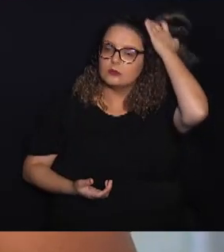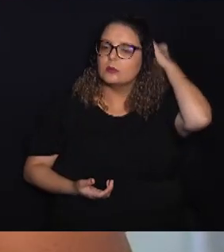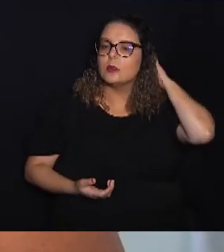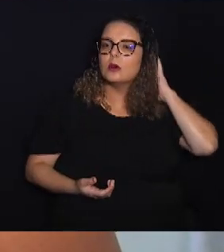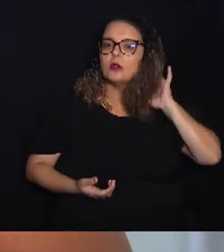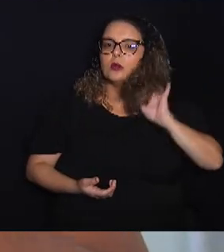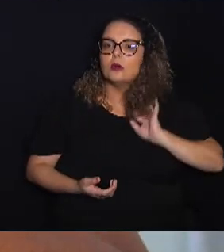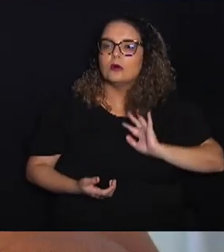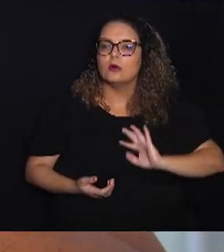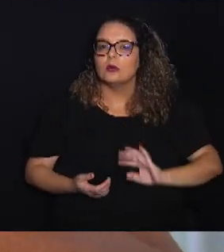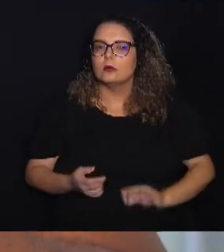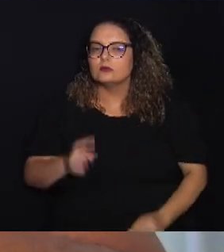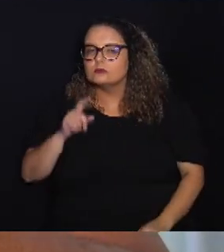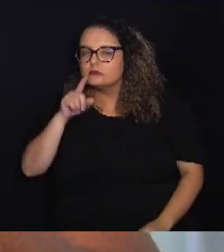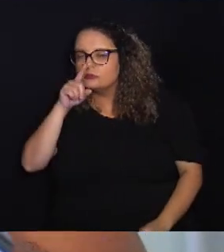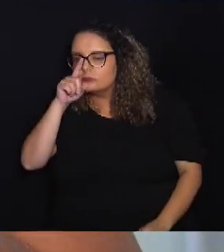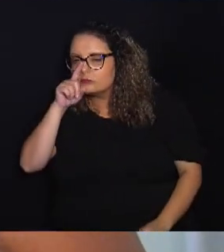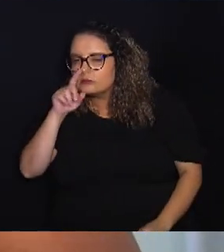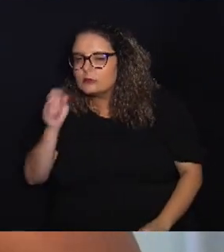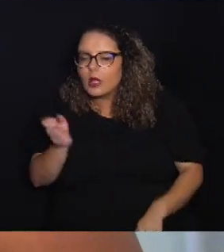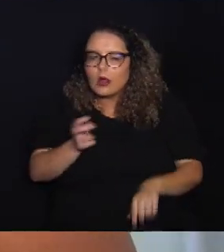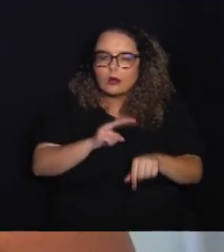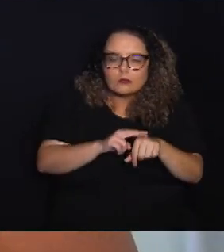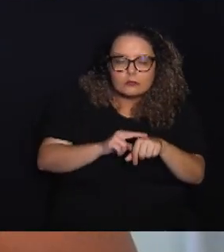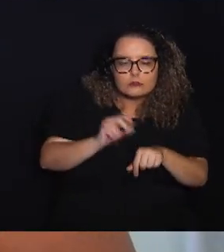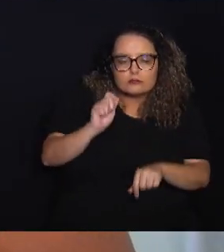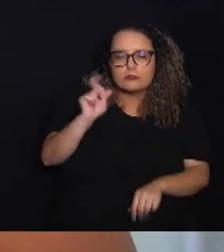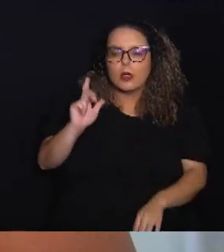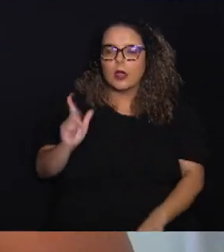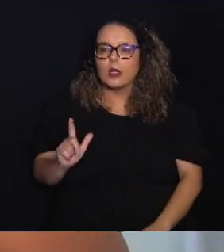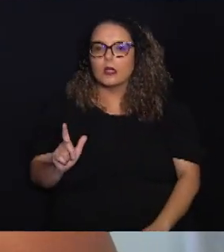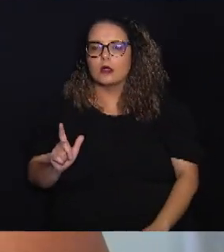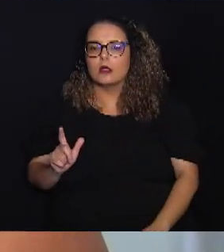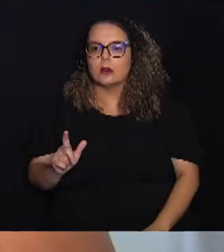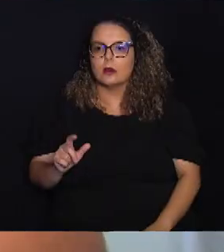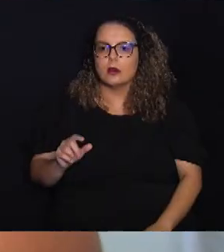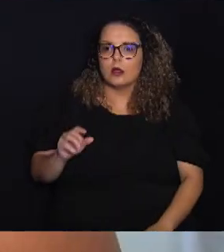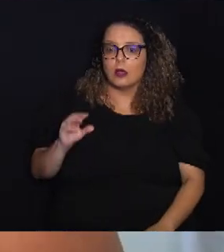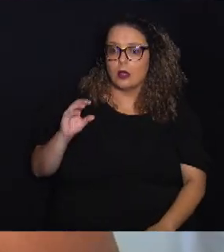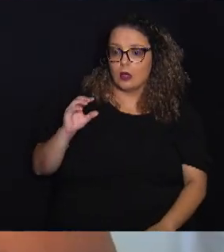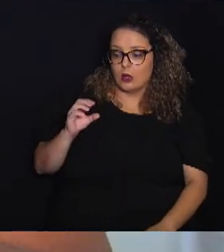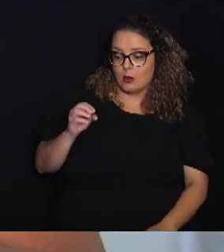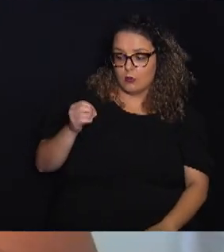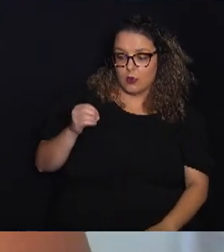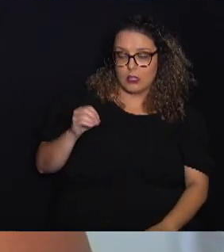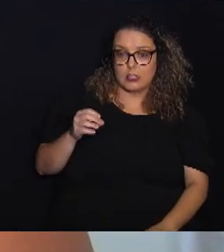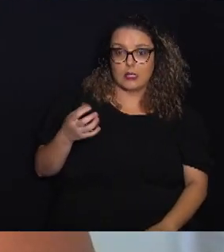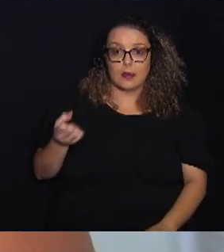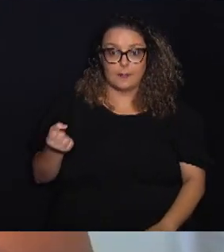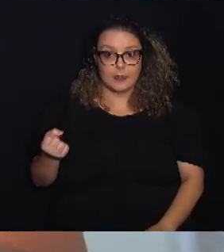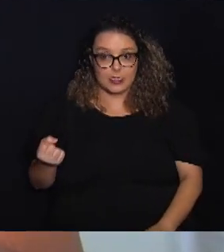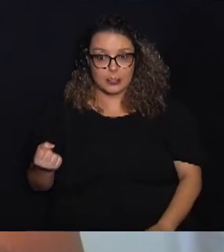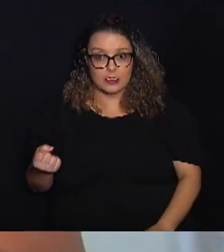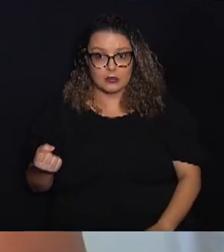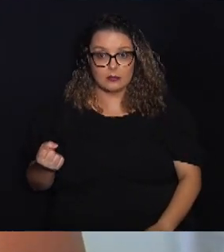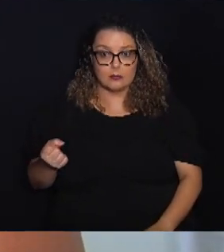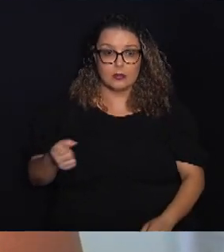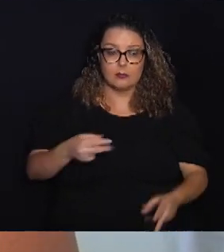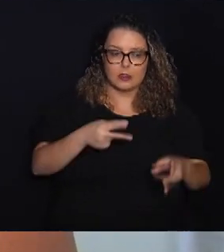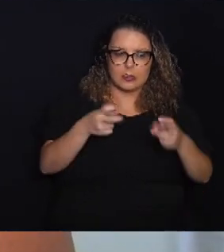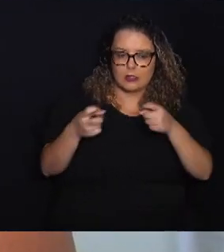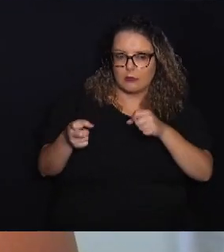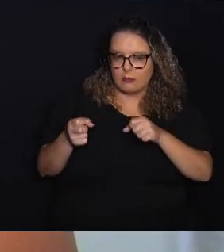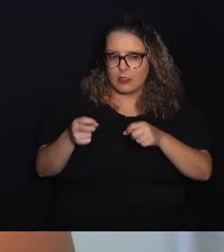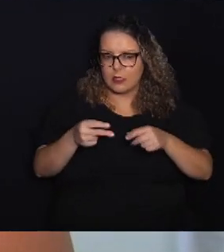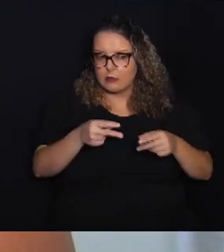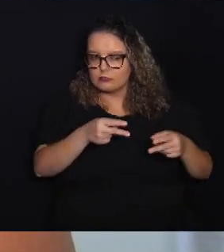que seja, ela está geralmente com um amarelinho, verdeadinho, azulzinho. Bolinha branca para melhor captação